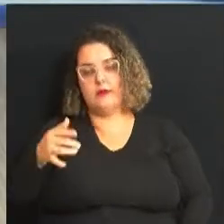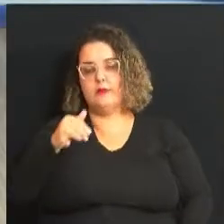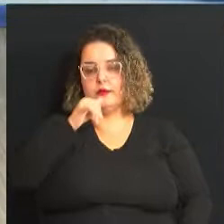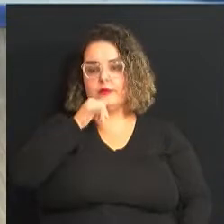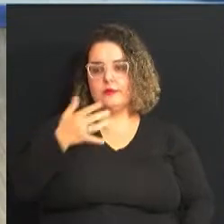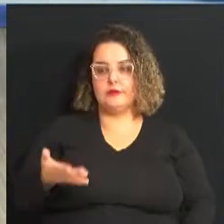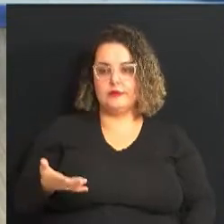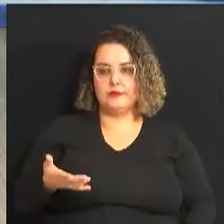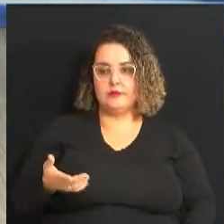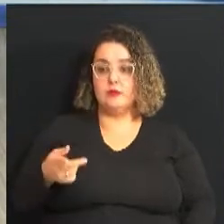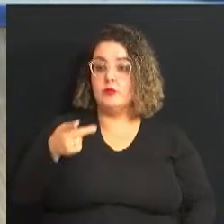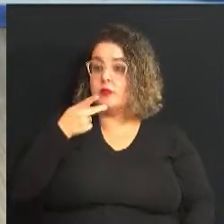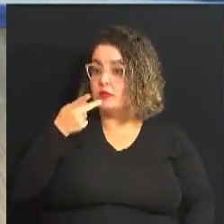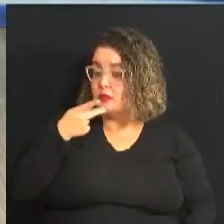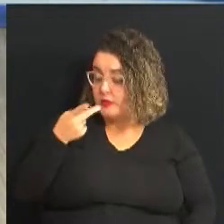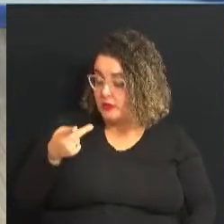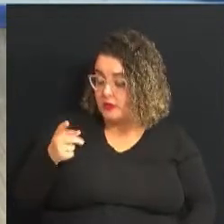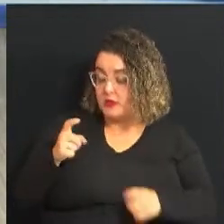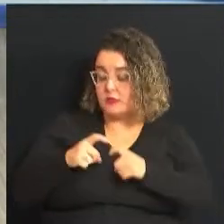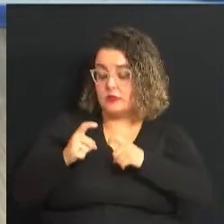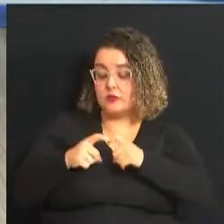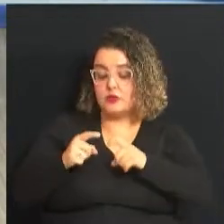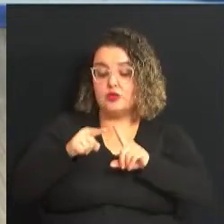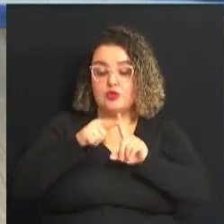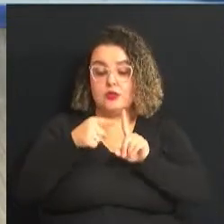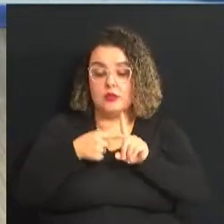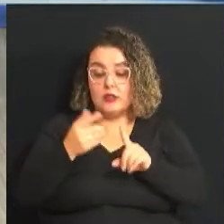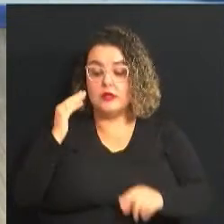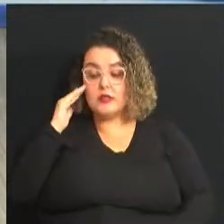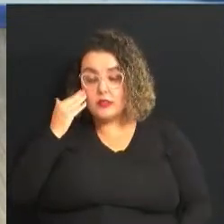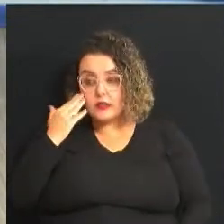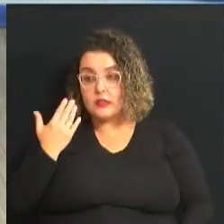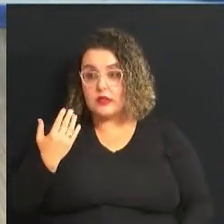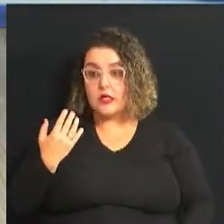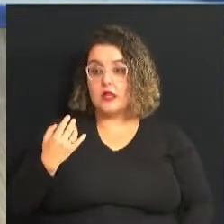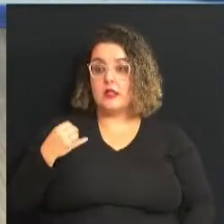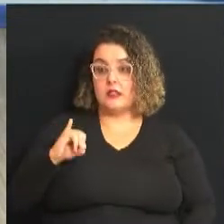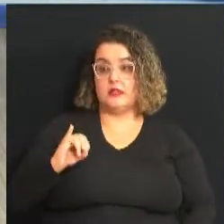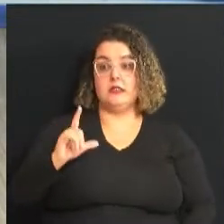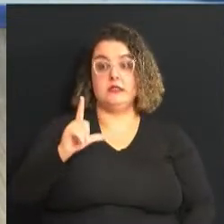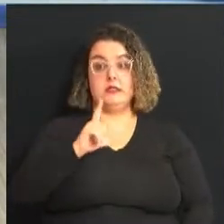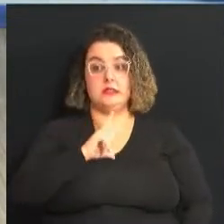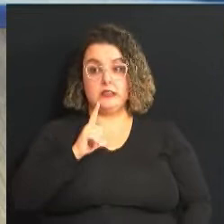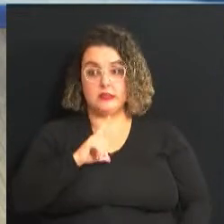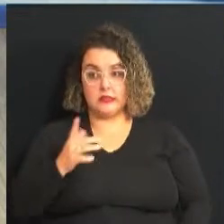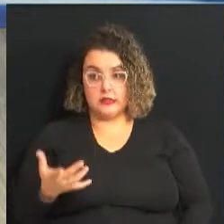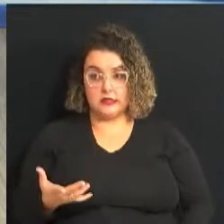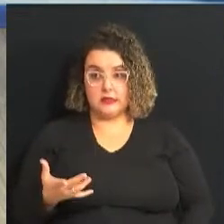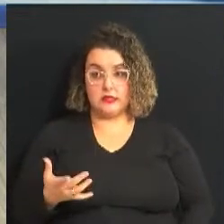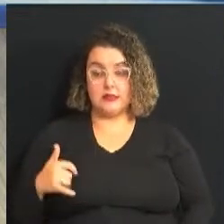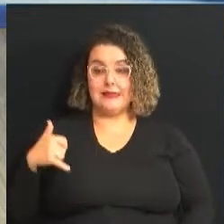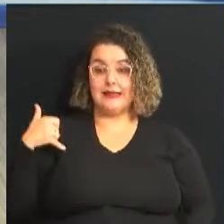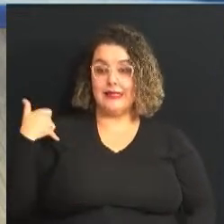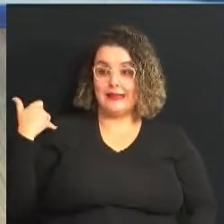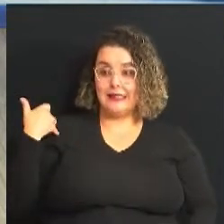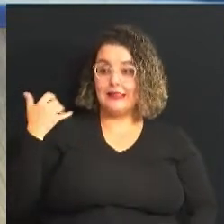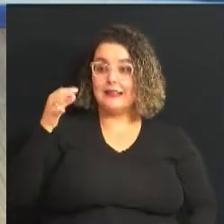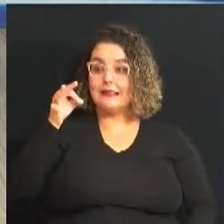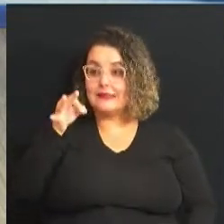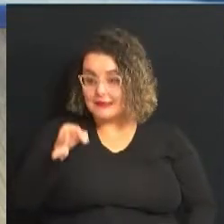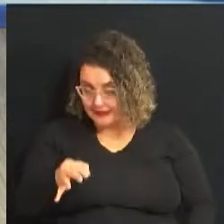de gravidez. Eu queria entender com o senhor para saber se existe, né, idade certa